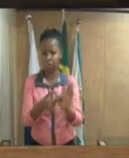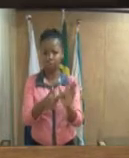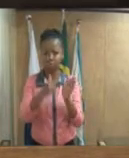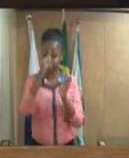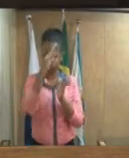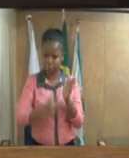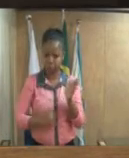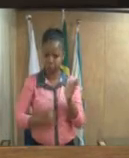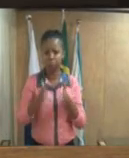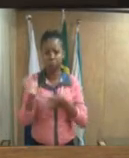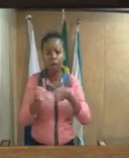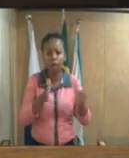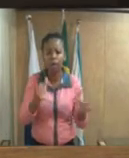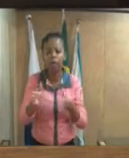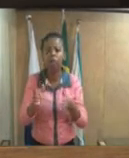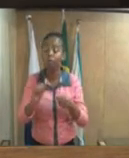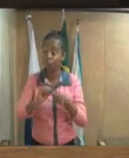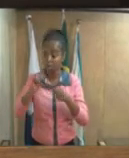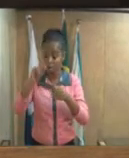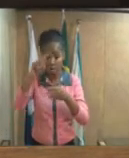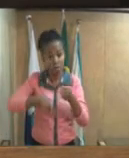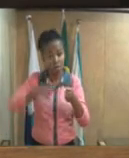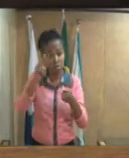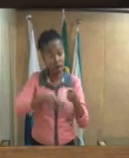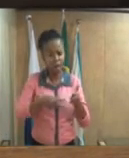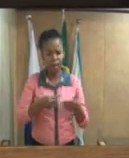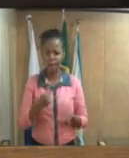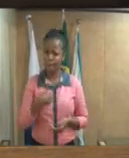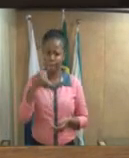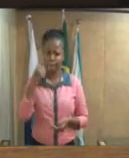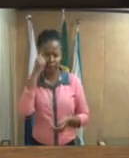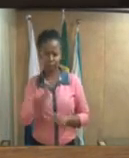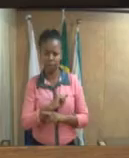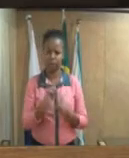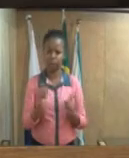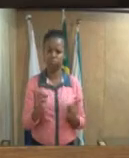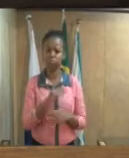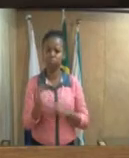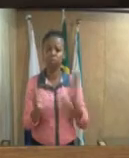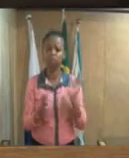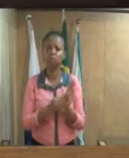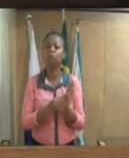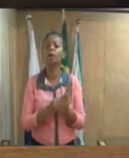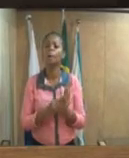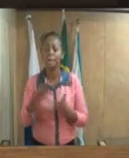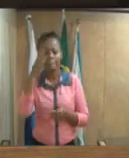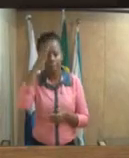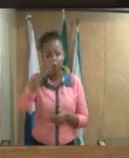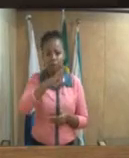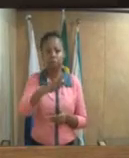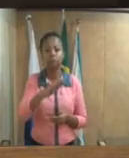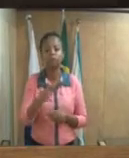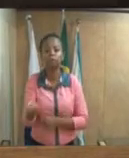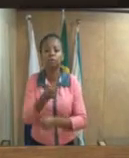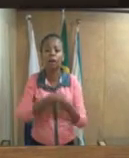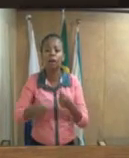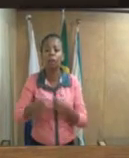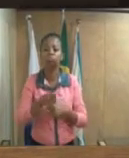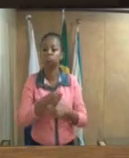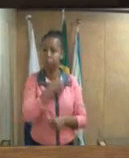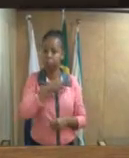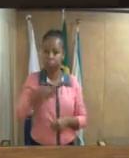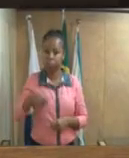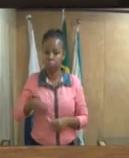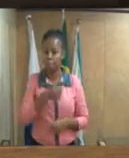leitura. Entendo que não. Todos, é um princípio até da administração pública, a publicidade,